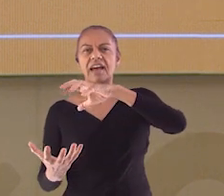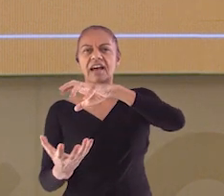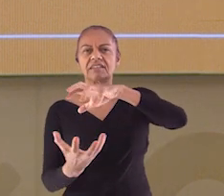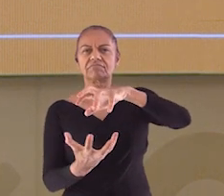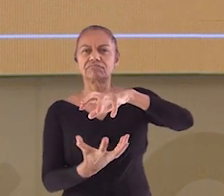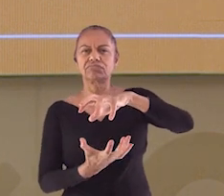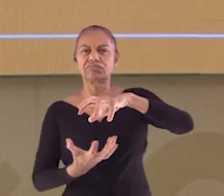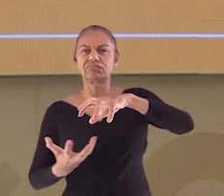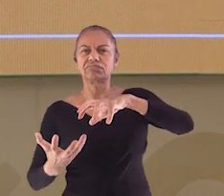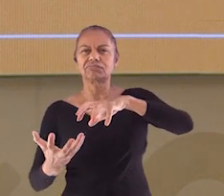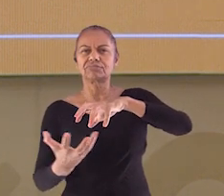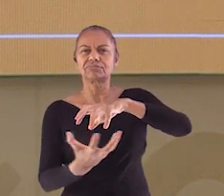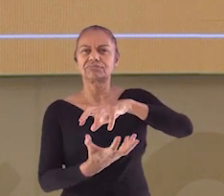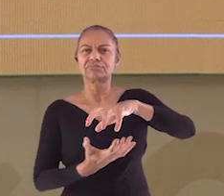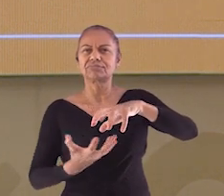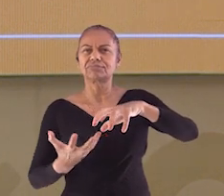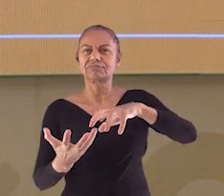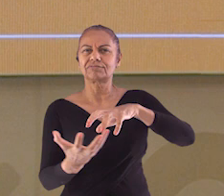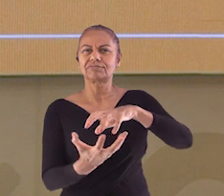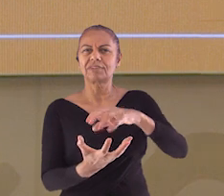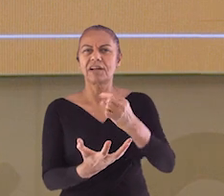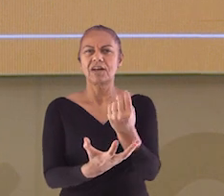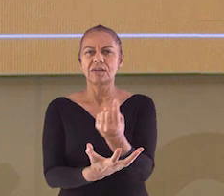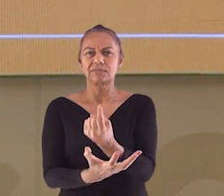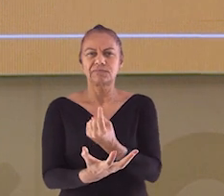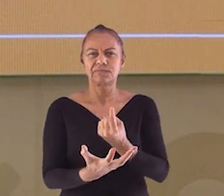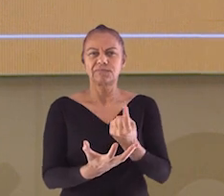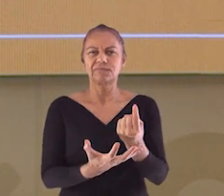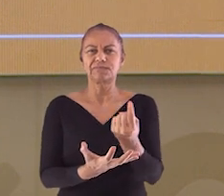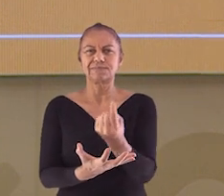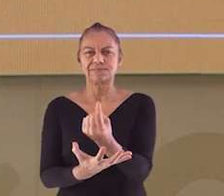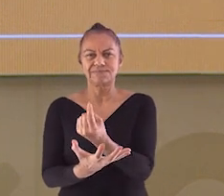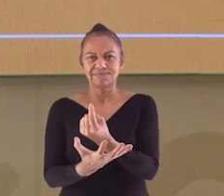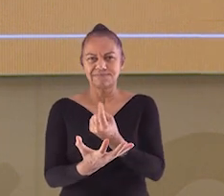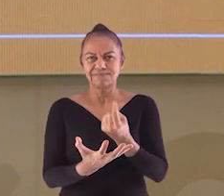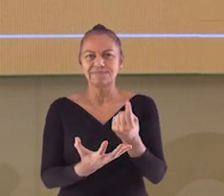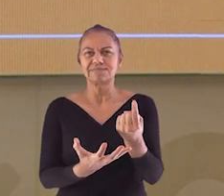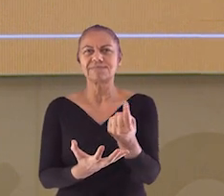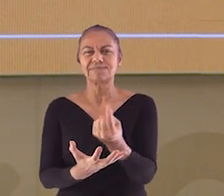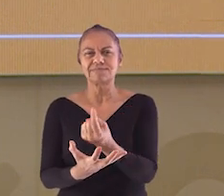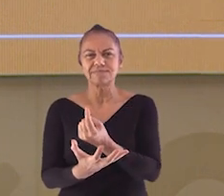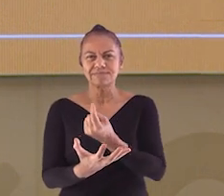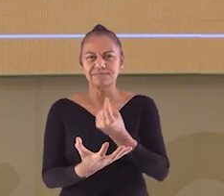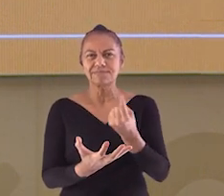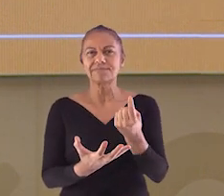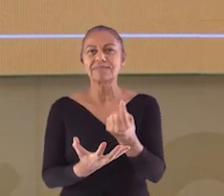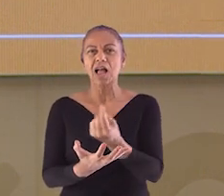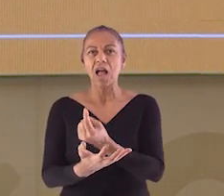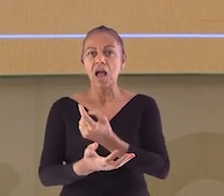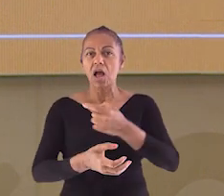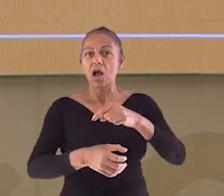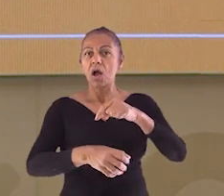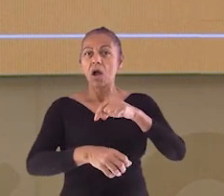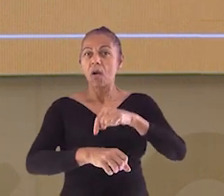seu próprio eixo, como podemos ver aqui na imagem, correto? Essa volta dura